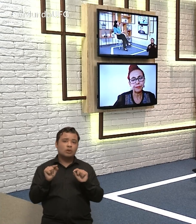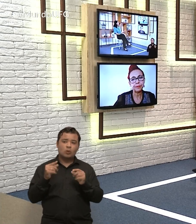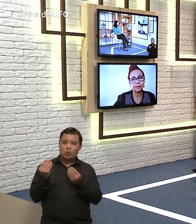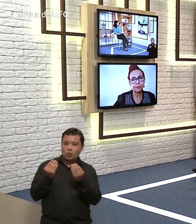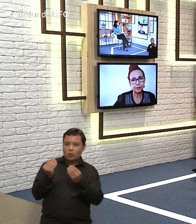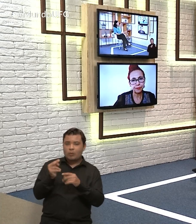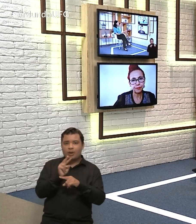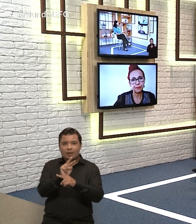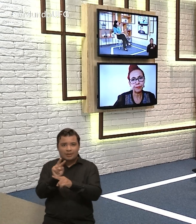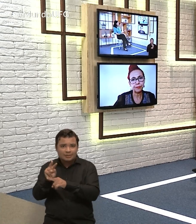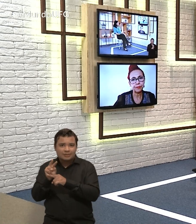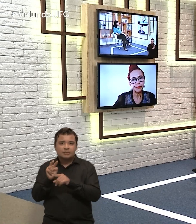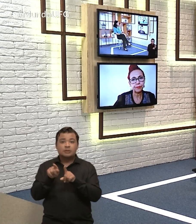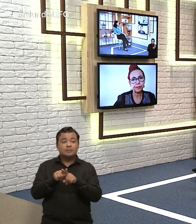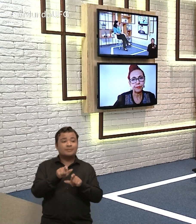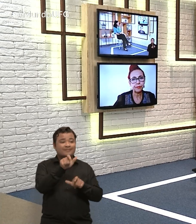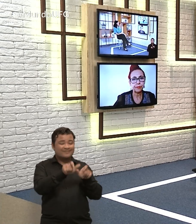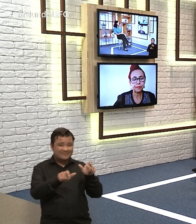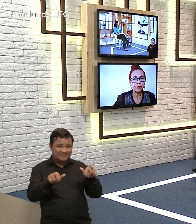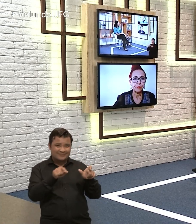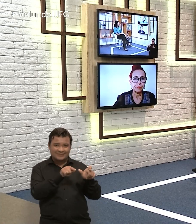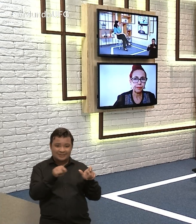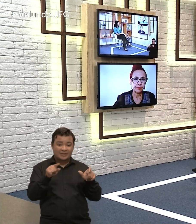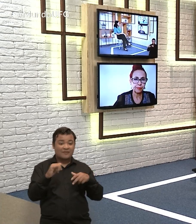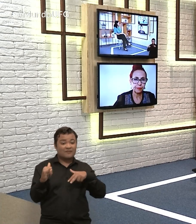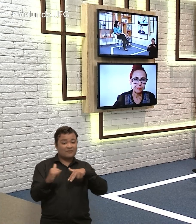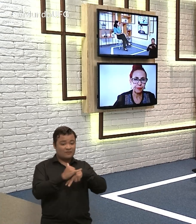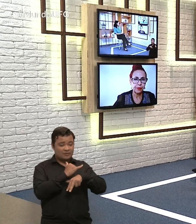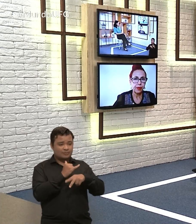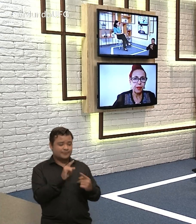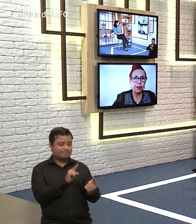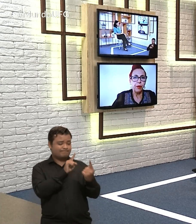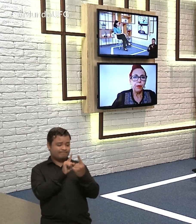à recepção da vítima de violência doméstica.